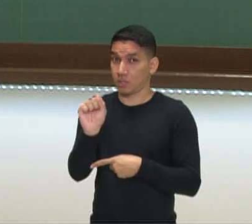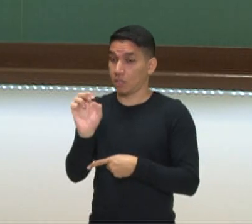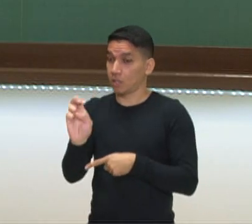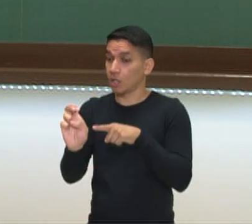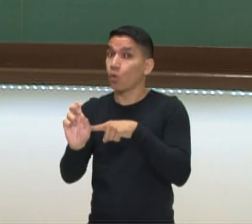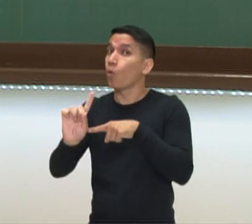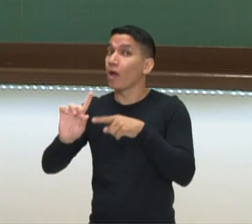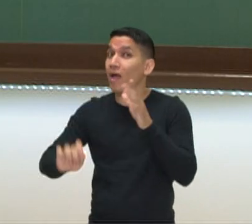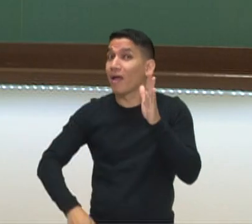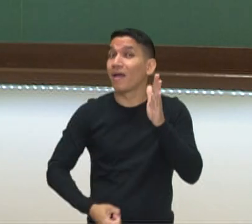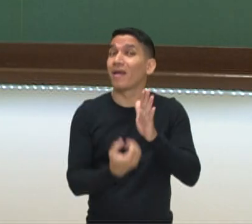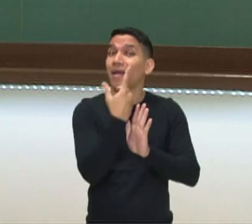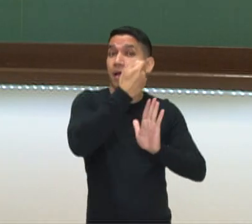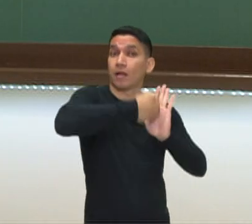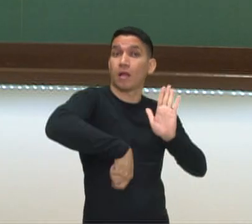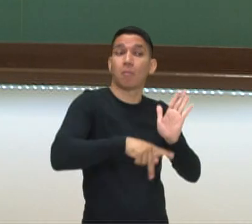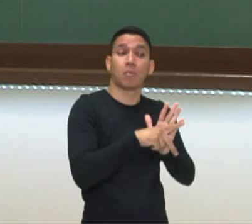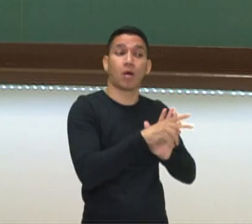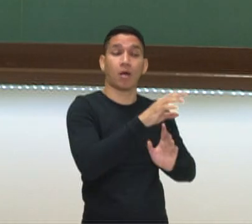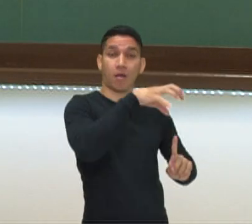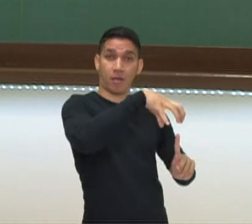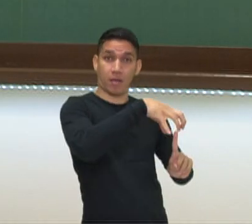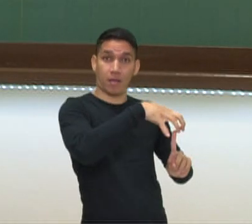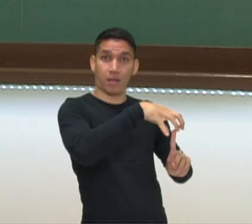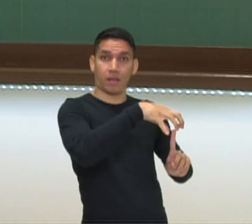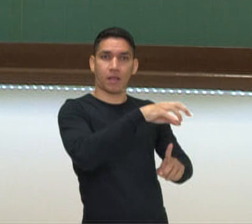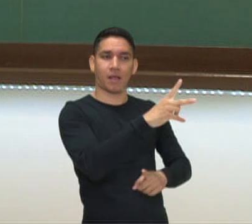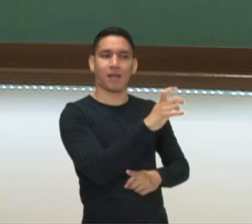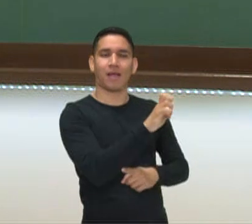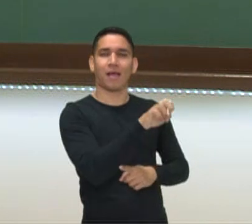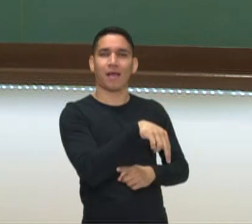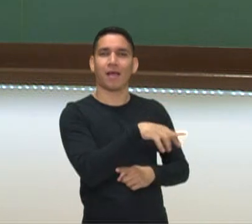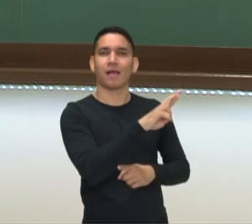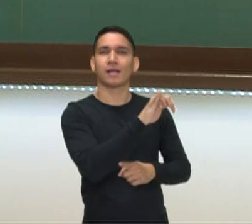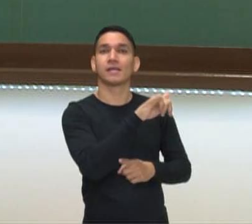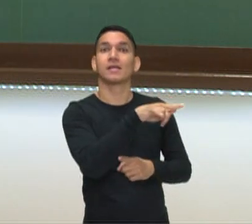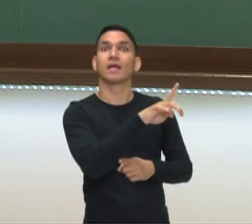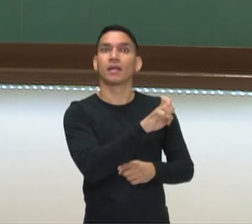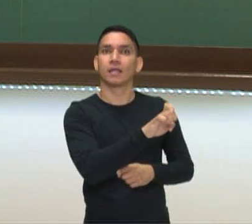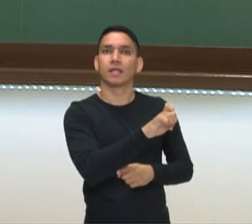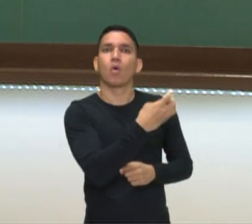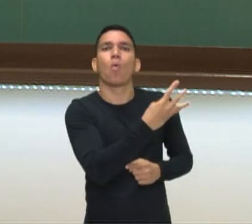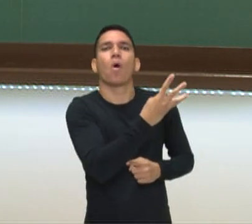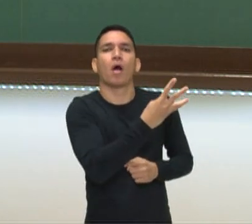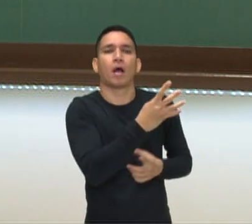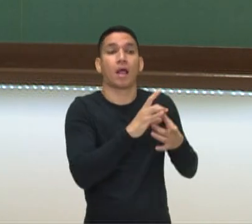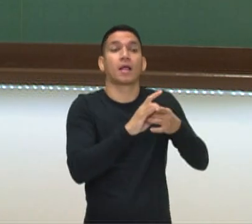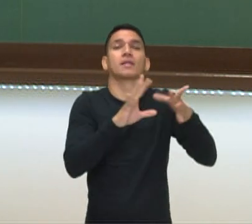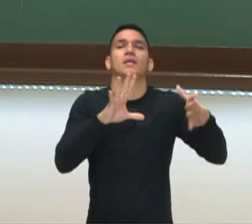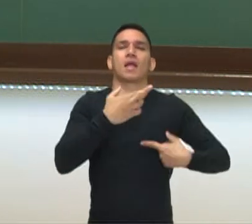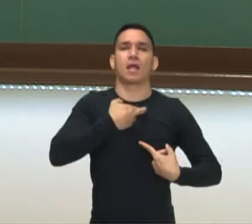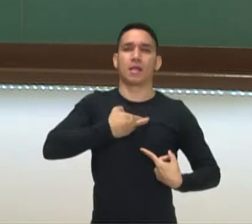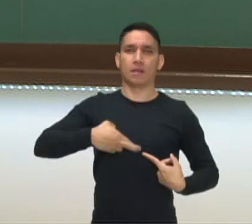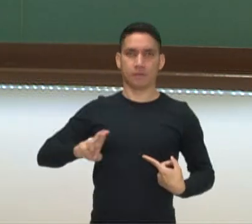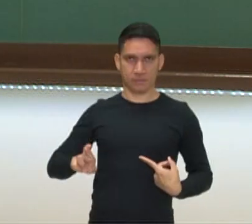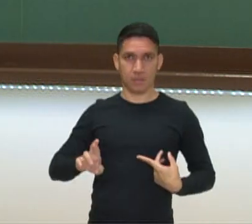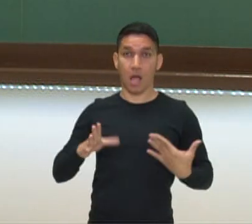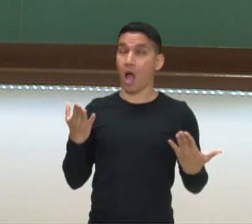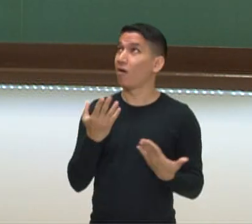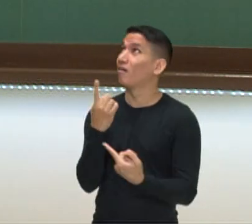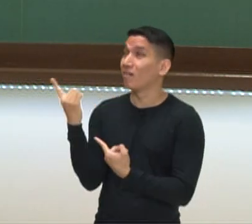sido criado pelo rei Henrique IV em 1598, permitindo a liberdade religiosa.